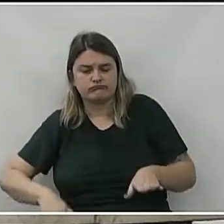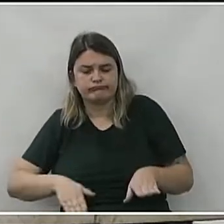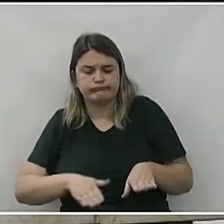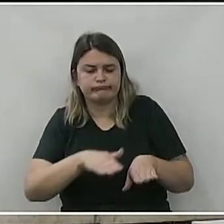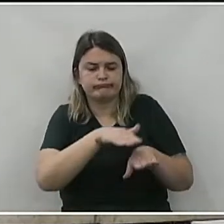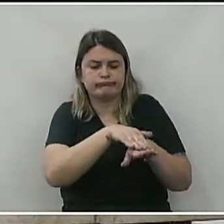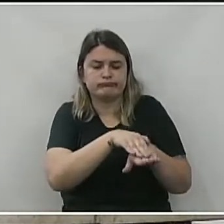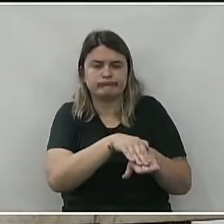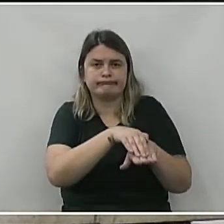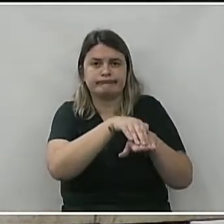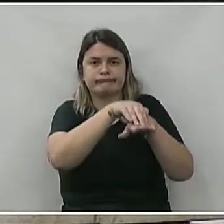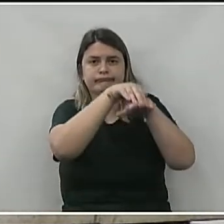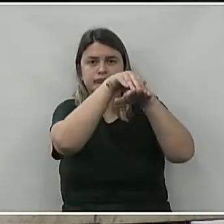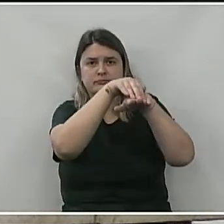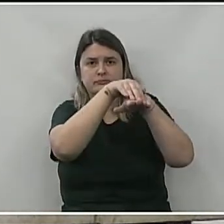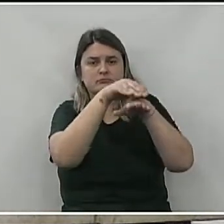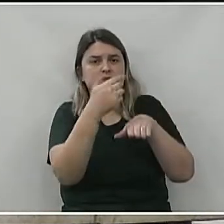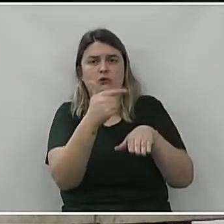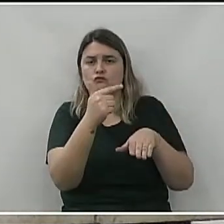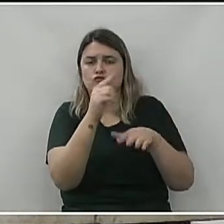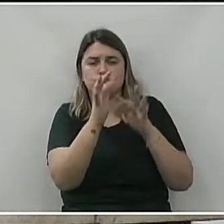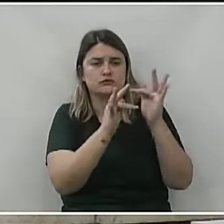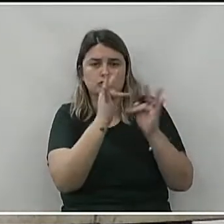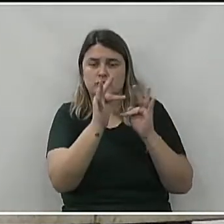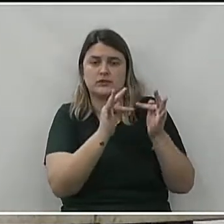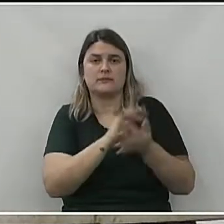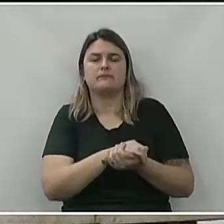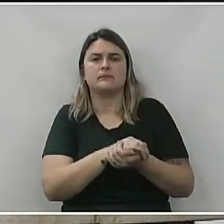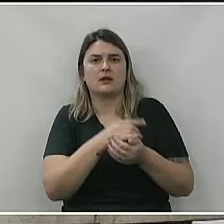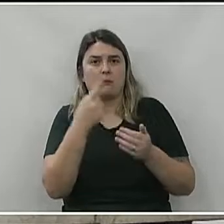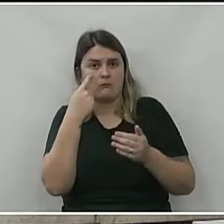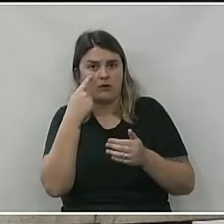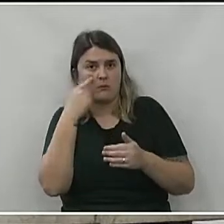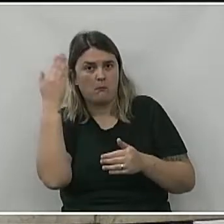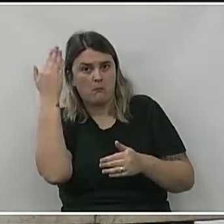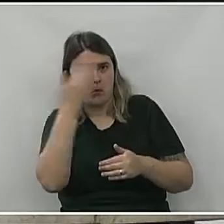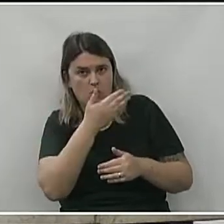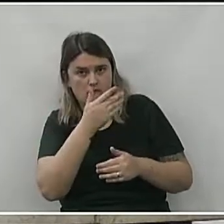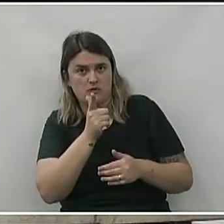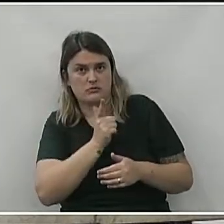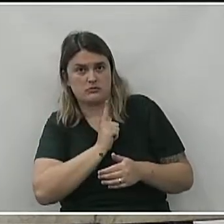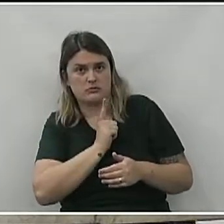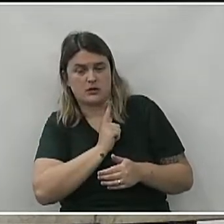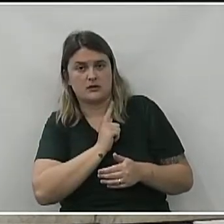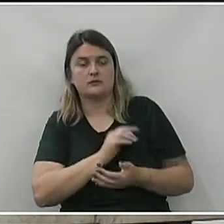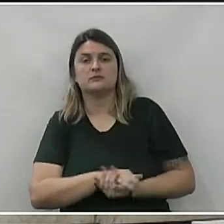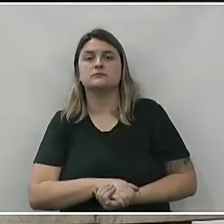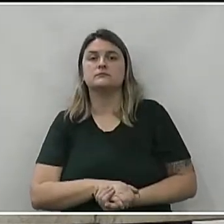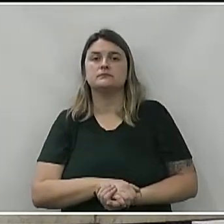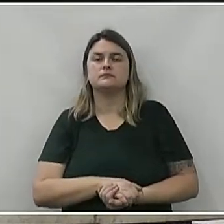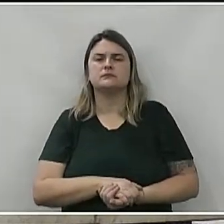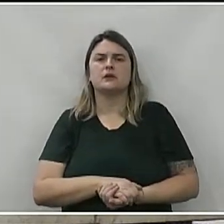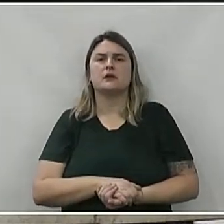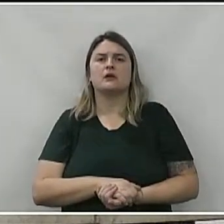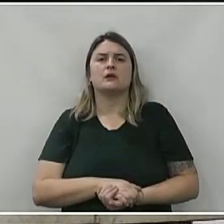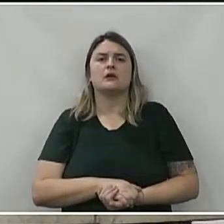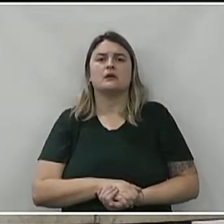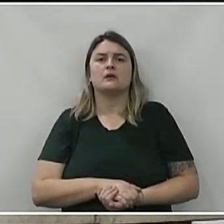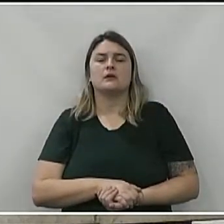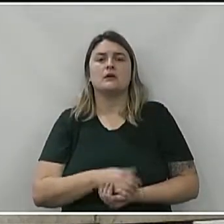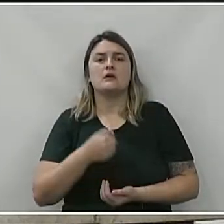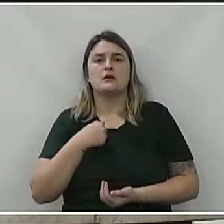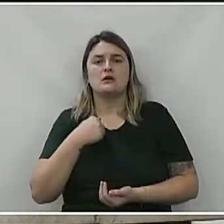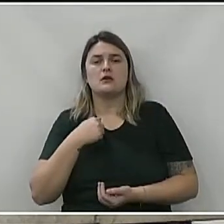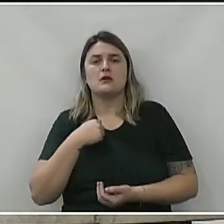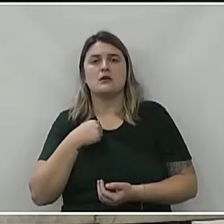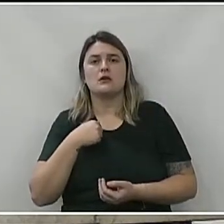Para mostrar que o fato é real, a pedido de um munícipe, eu